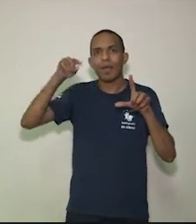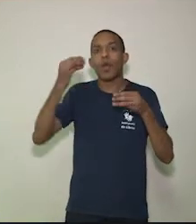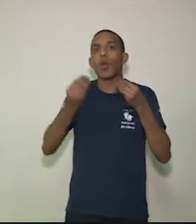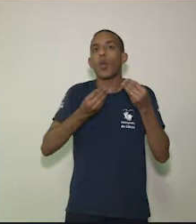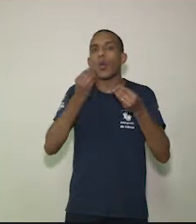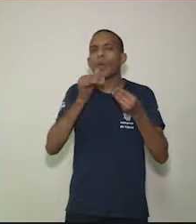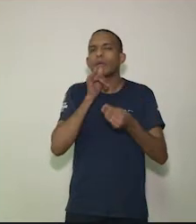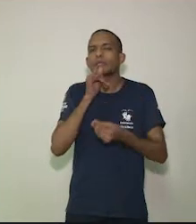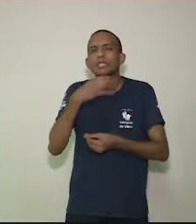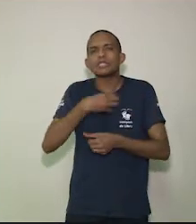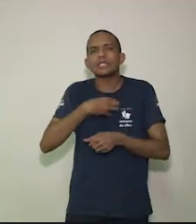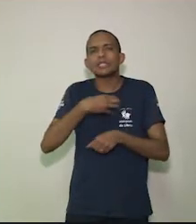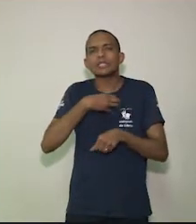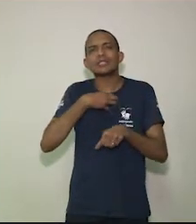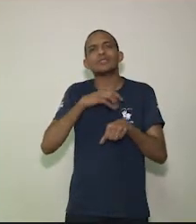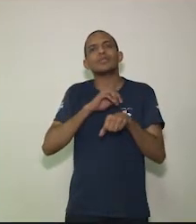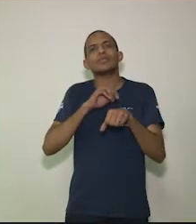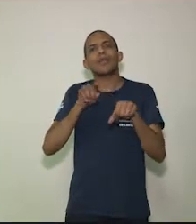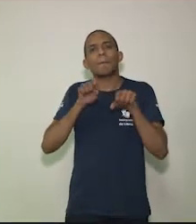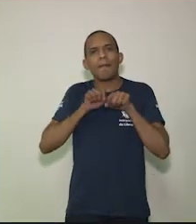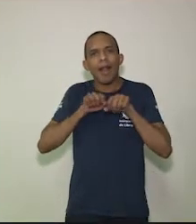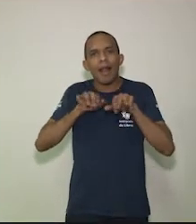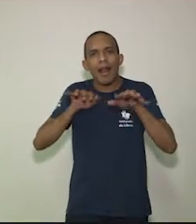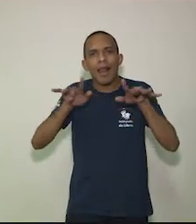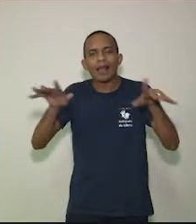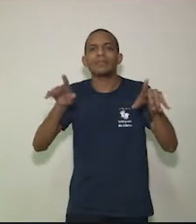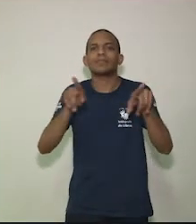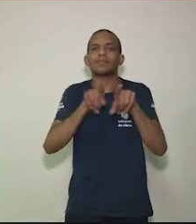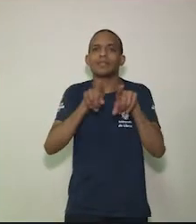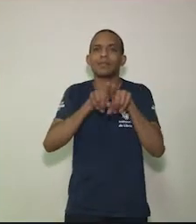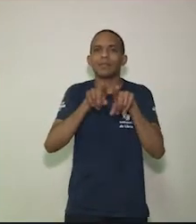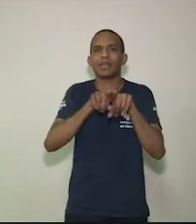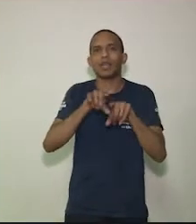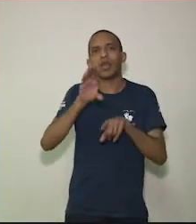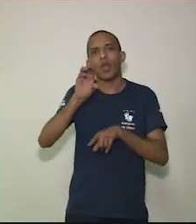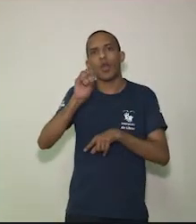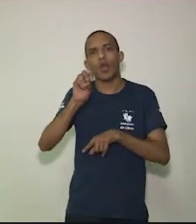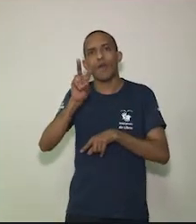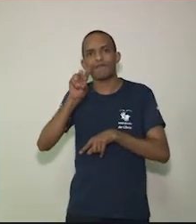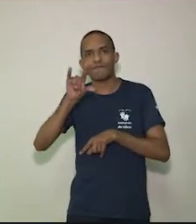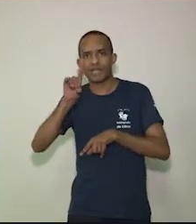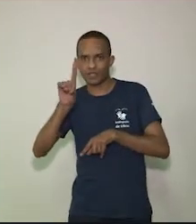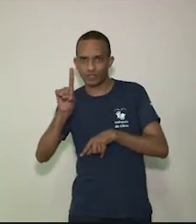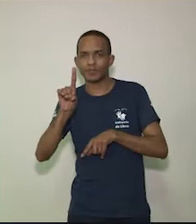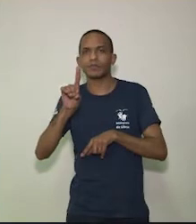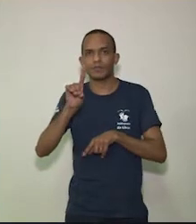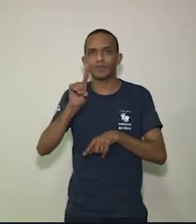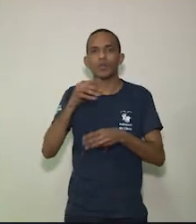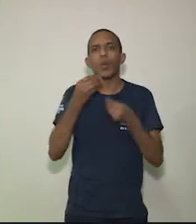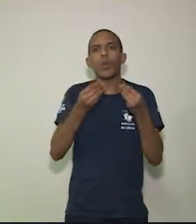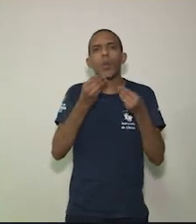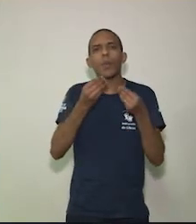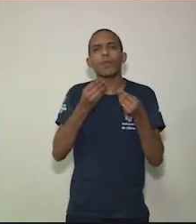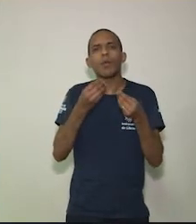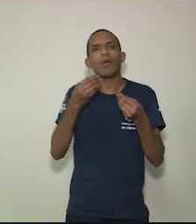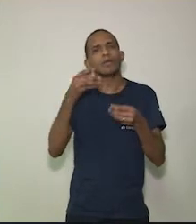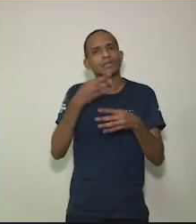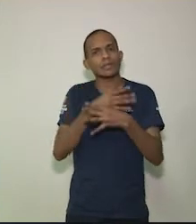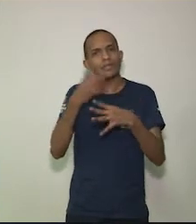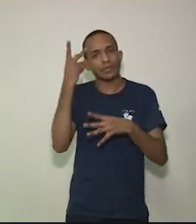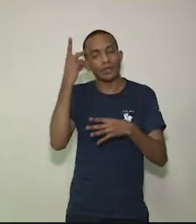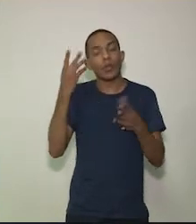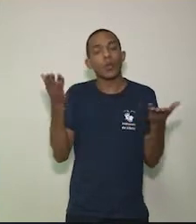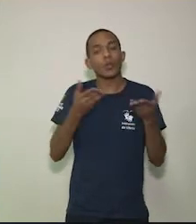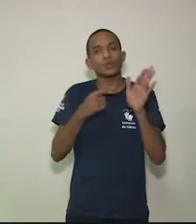comporta a infecção pelo SARS-CoV no município de São Paulo. Então, a gente está